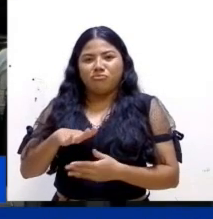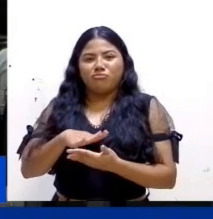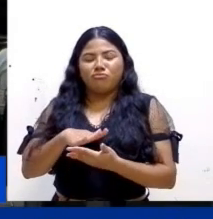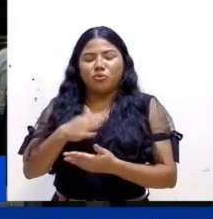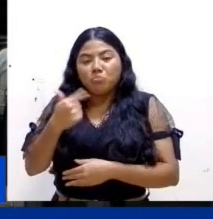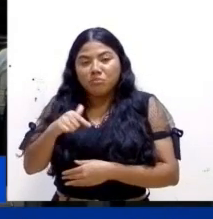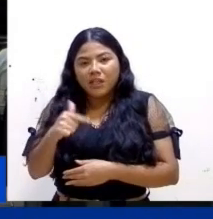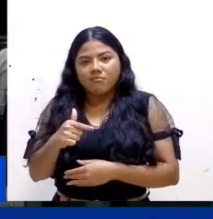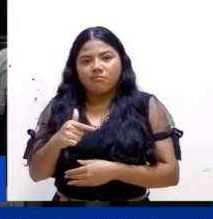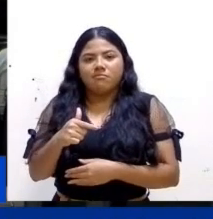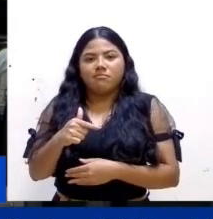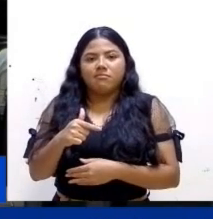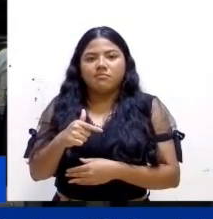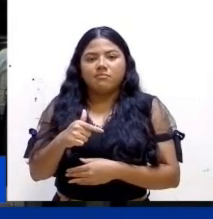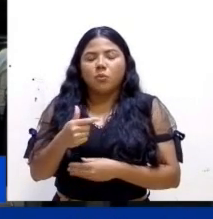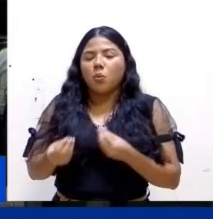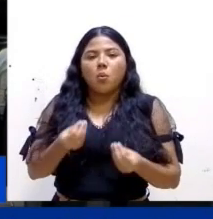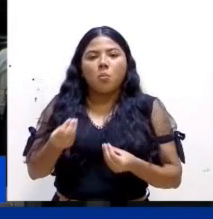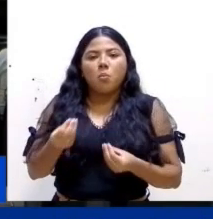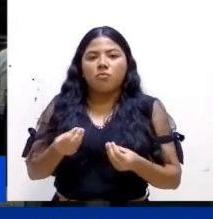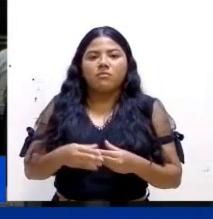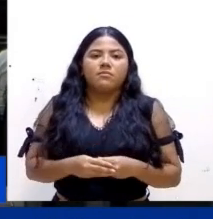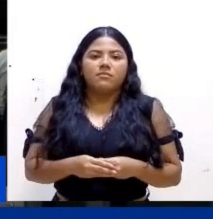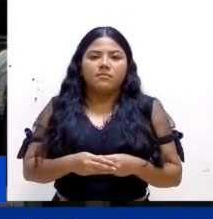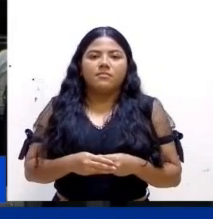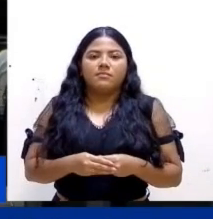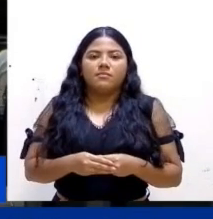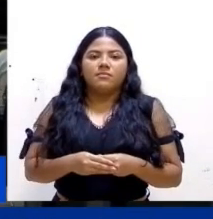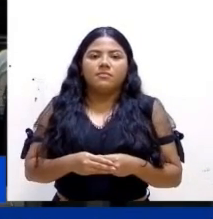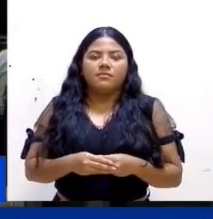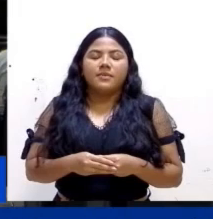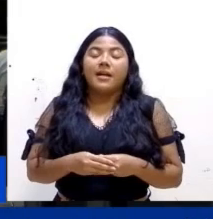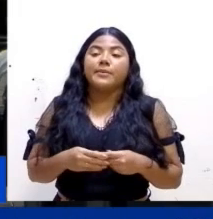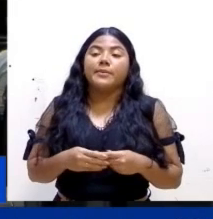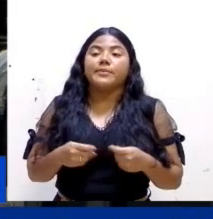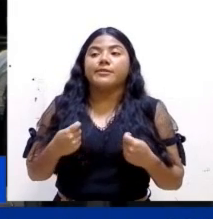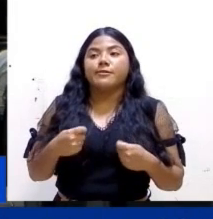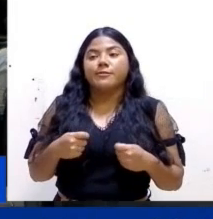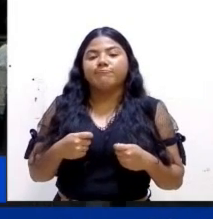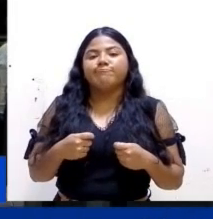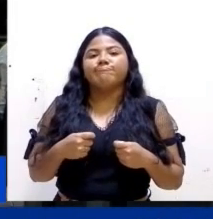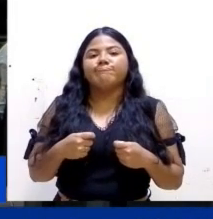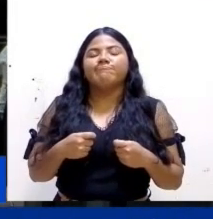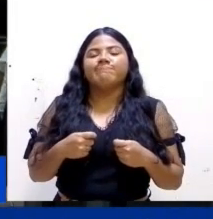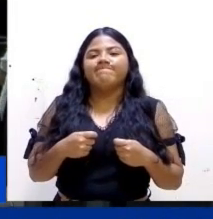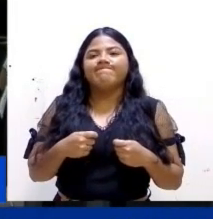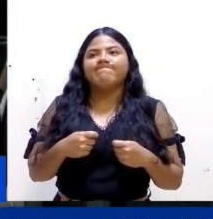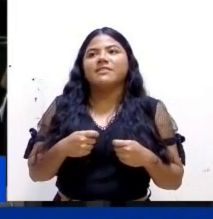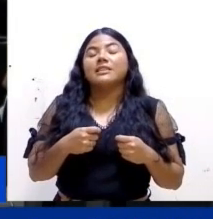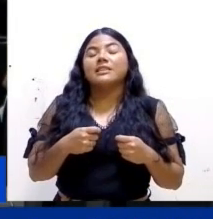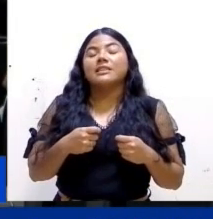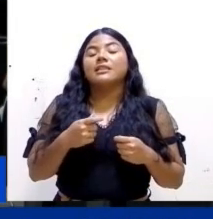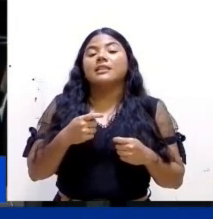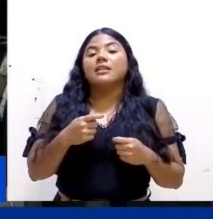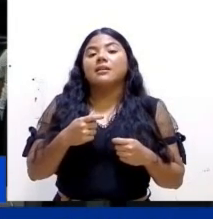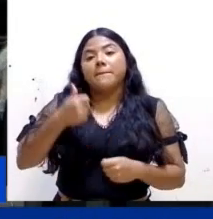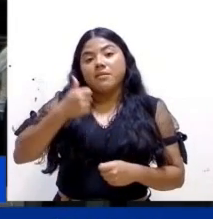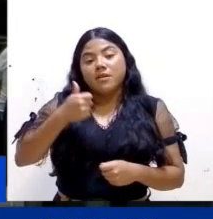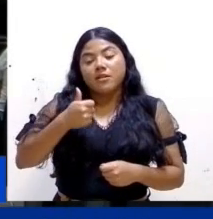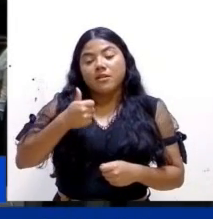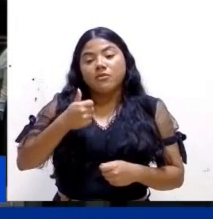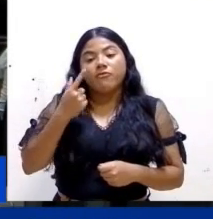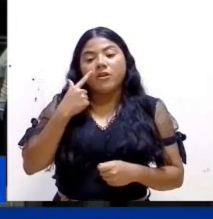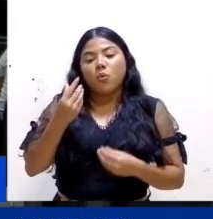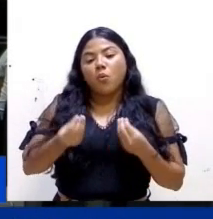pode cobrar uma pensão. Ah, mas eu já arrumei outro aí. Não, você vai perder a pensão caso